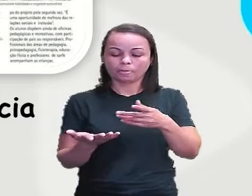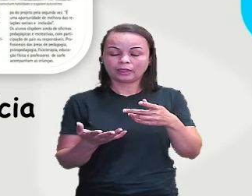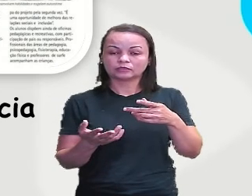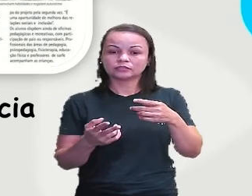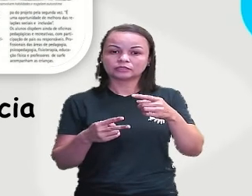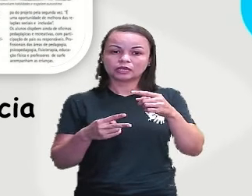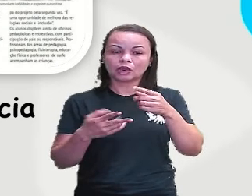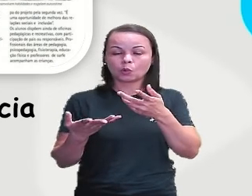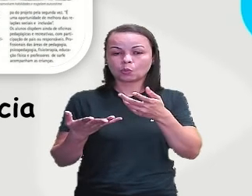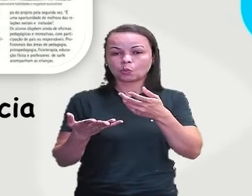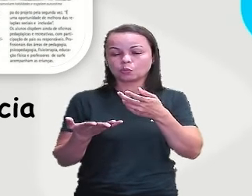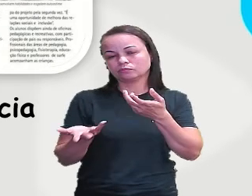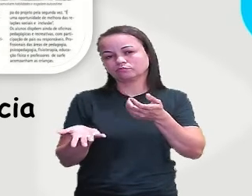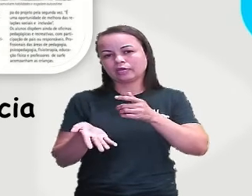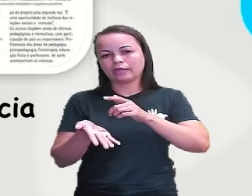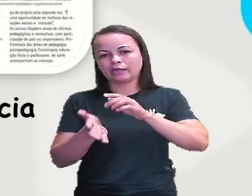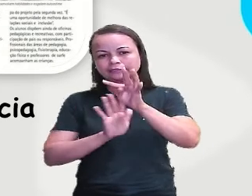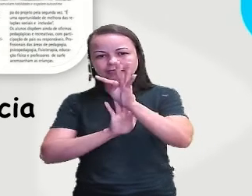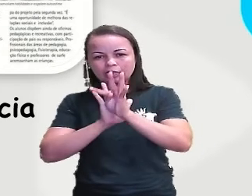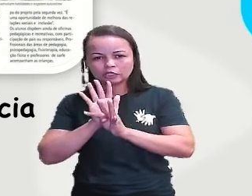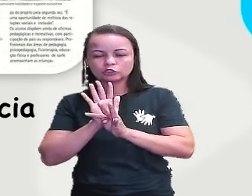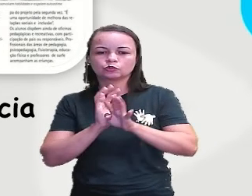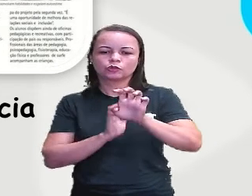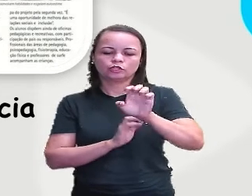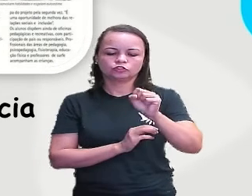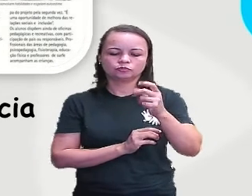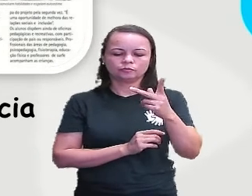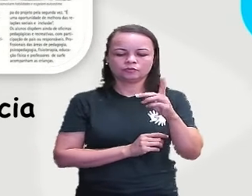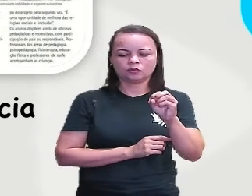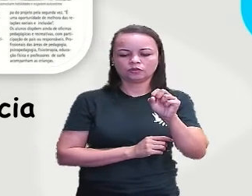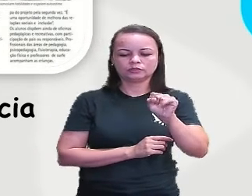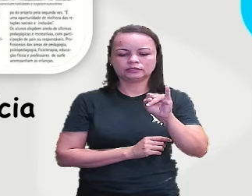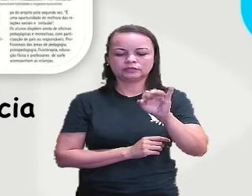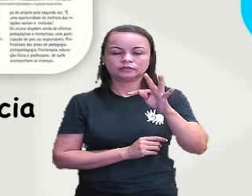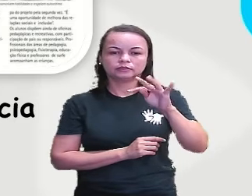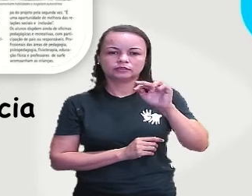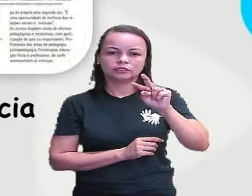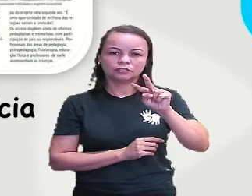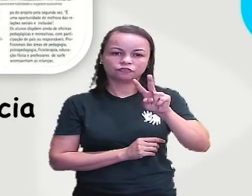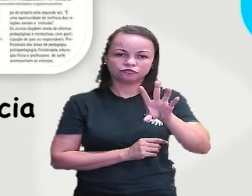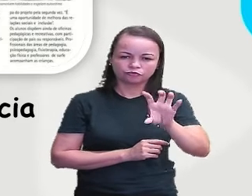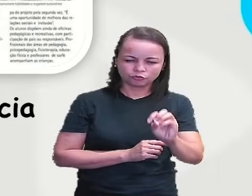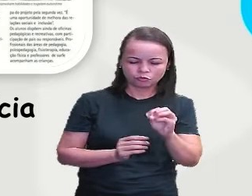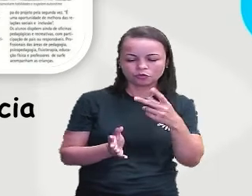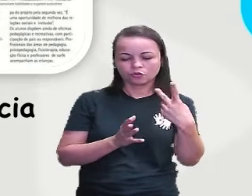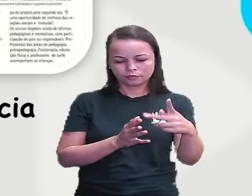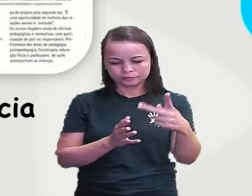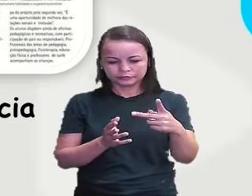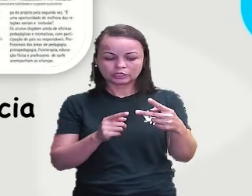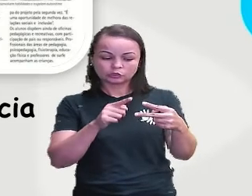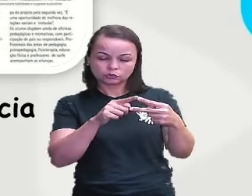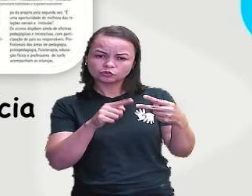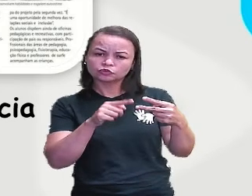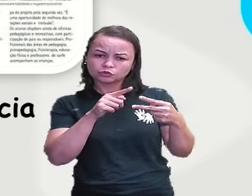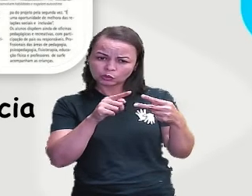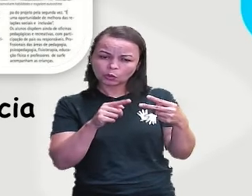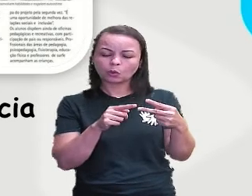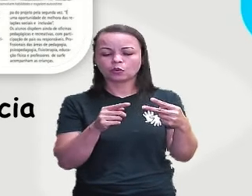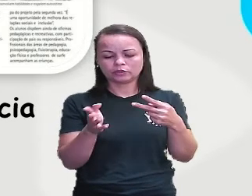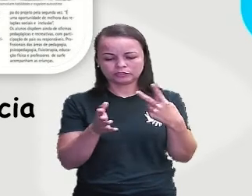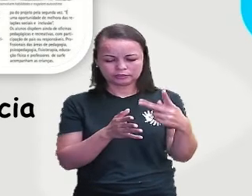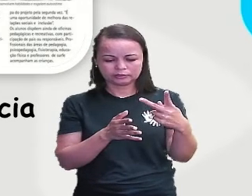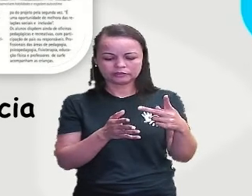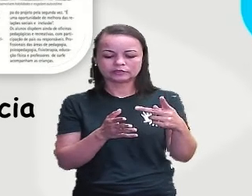textos expositivos, né, se a gente for falar da tipologia, e são gêneros textuais, o verbete de dicionário e